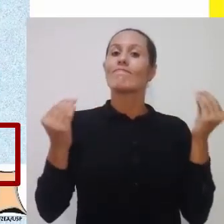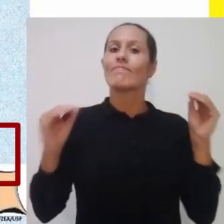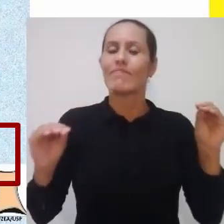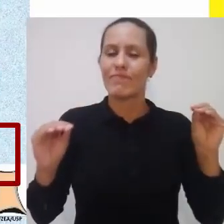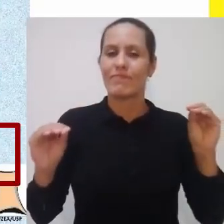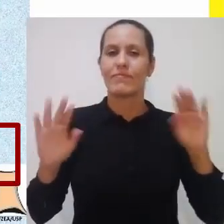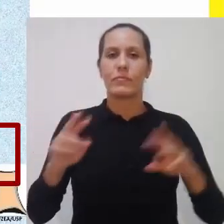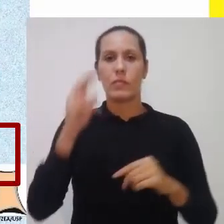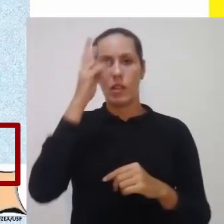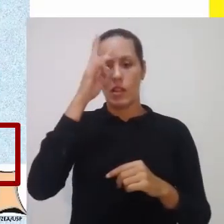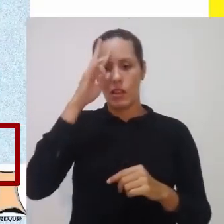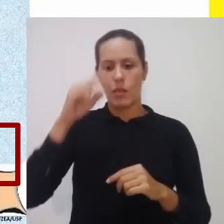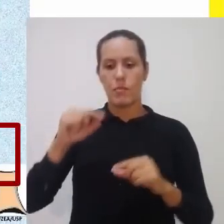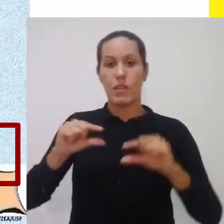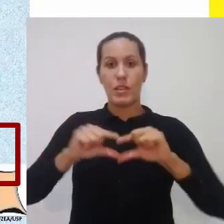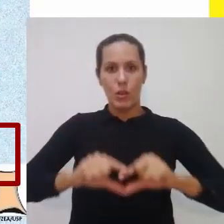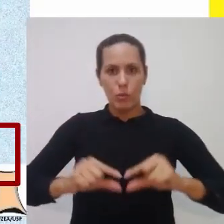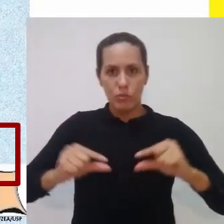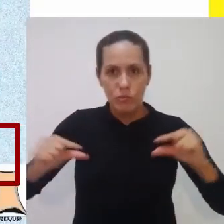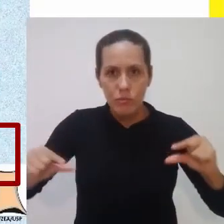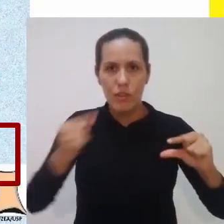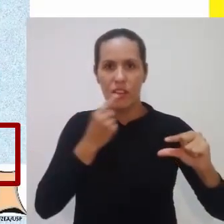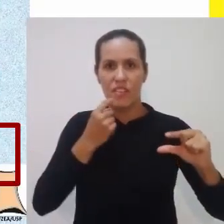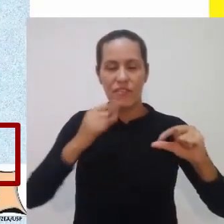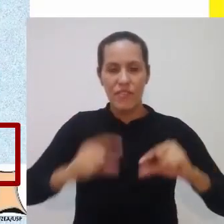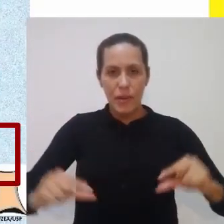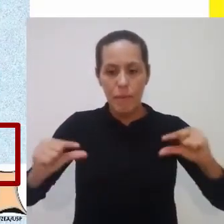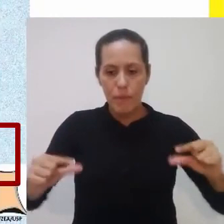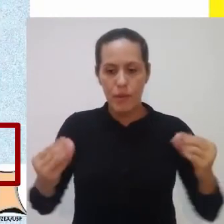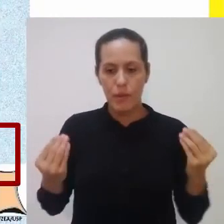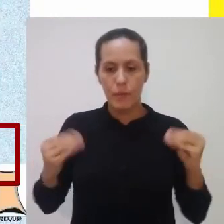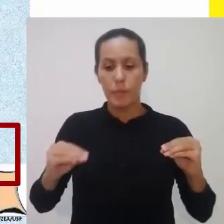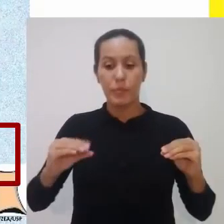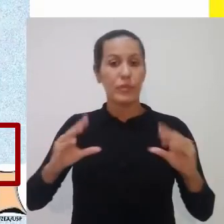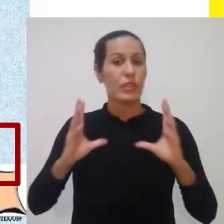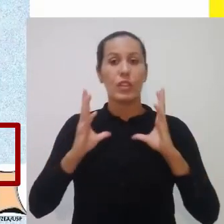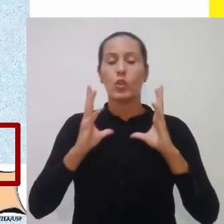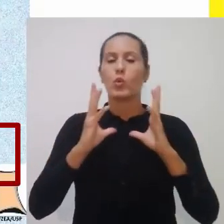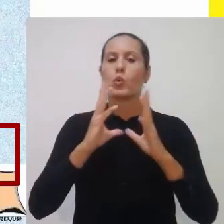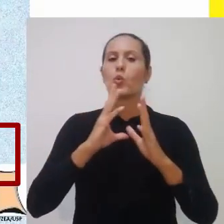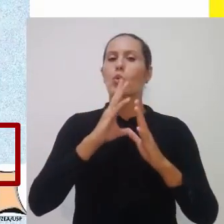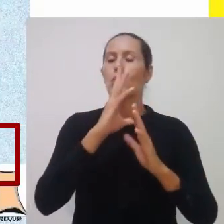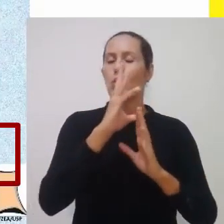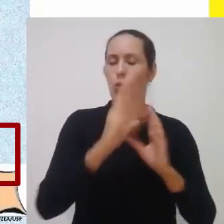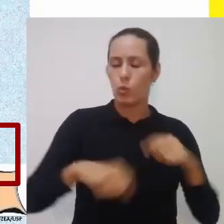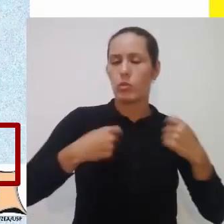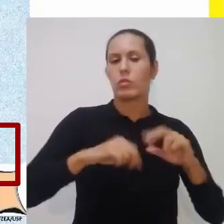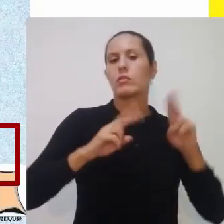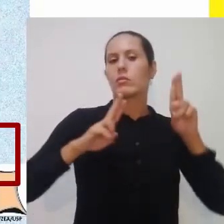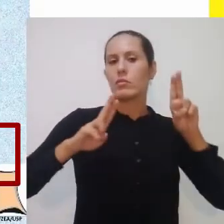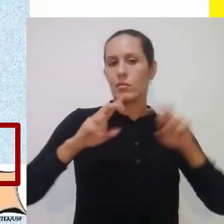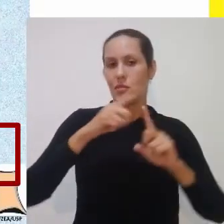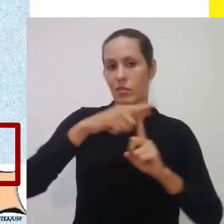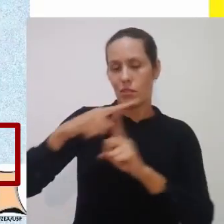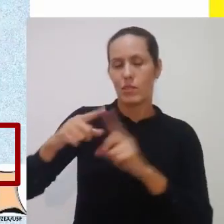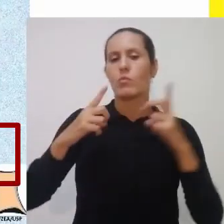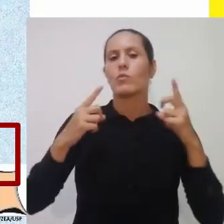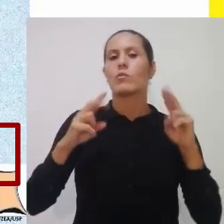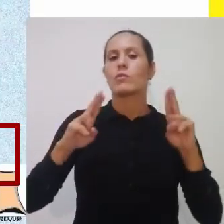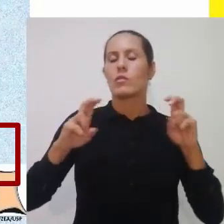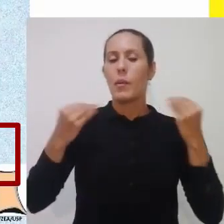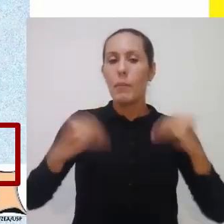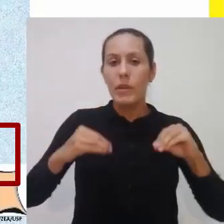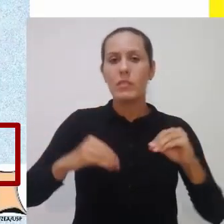que é importante? Assim como eu marquei aí no retângulo vermelho que vocês estão vendo, todas as citações é obrigatório constar os